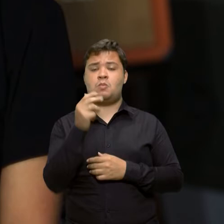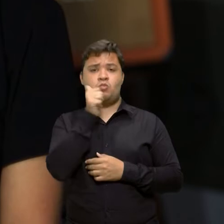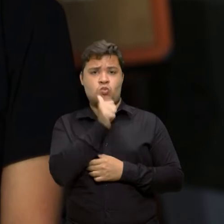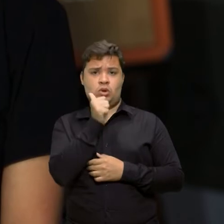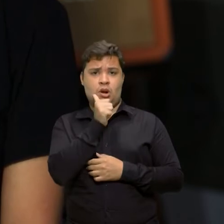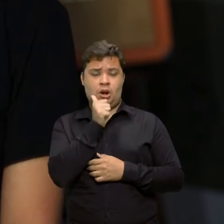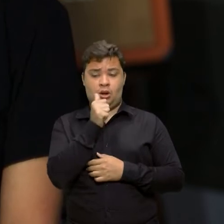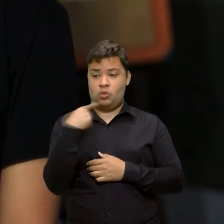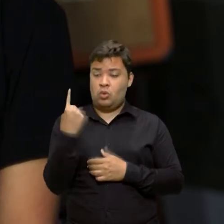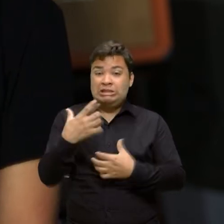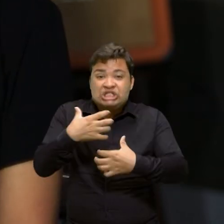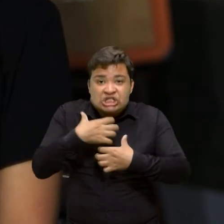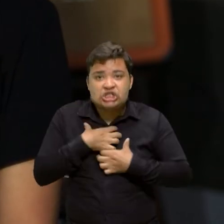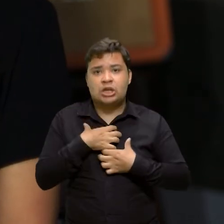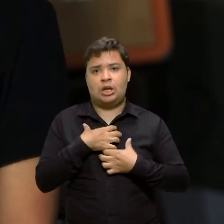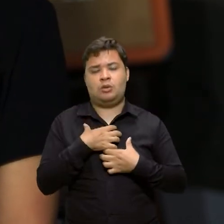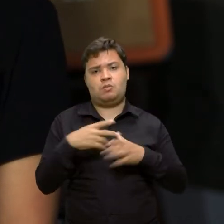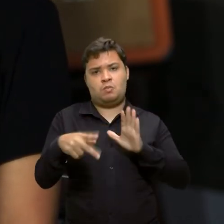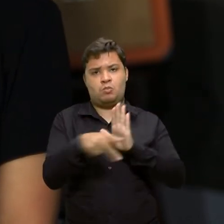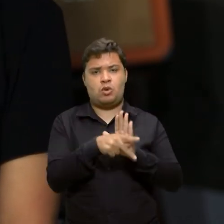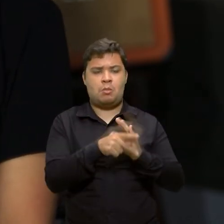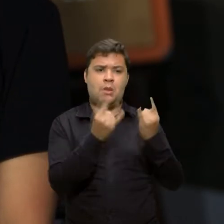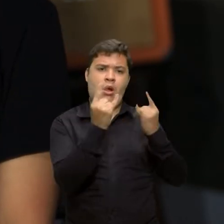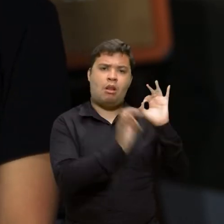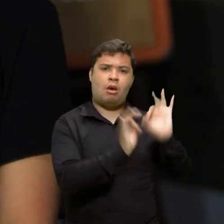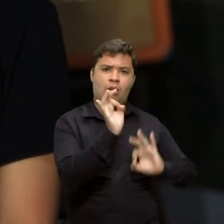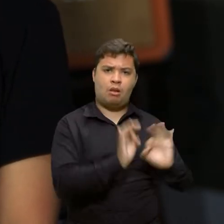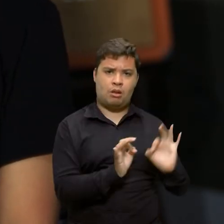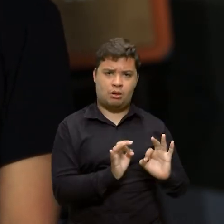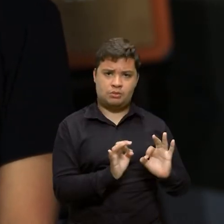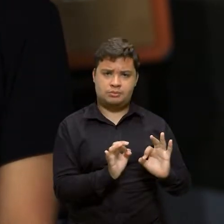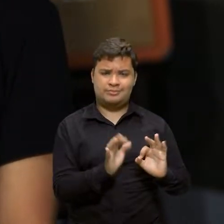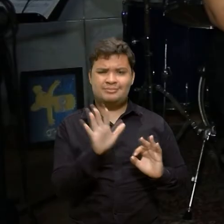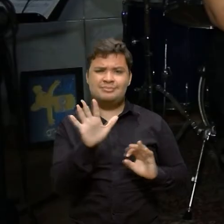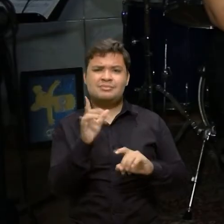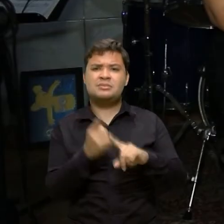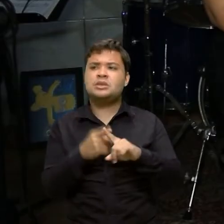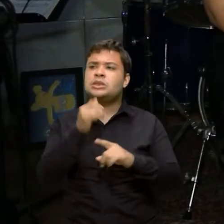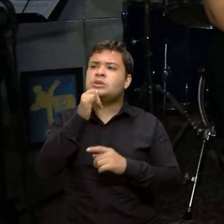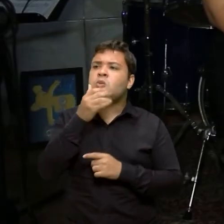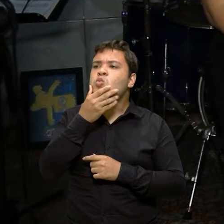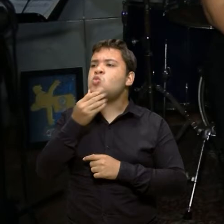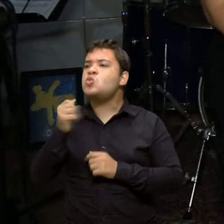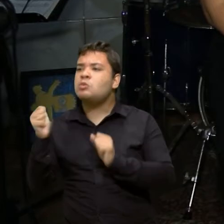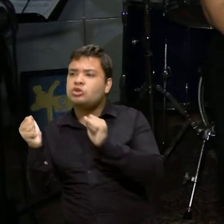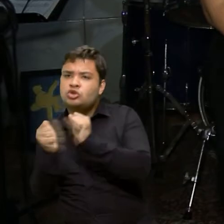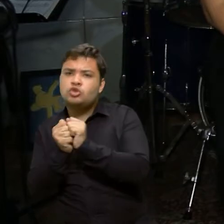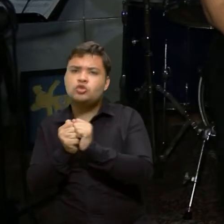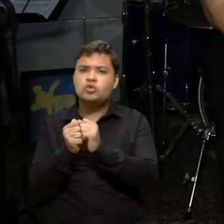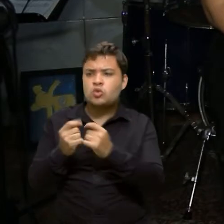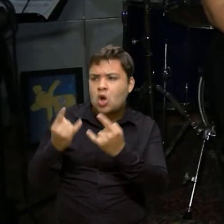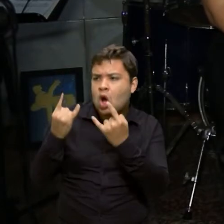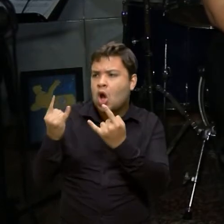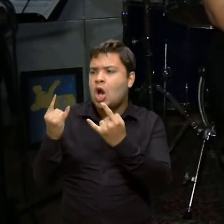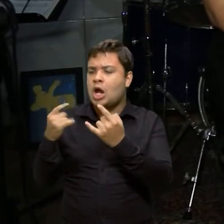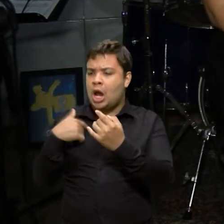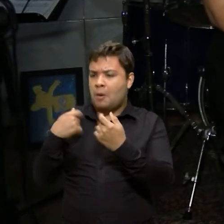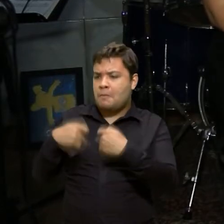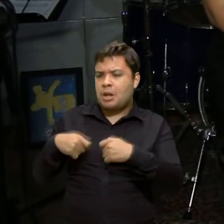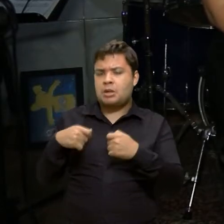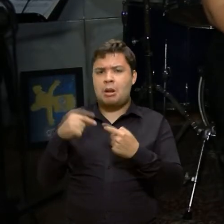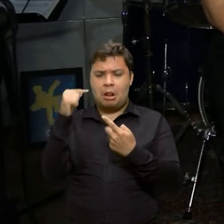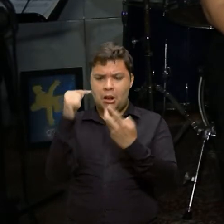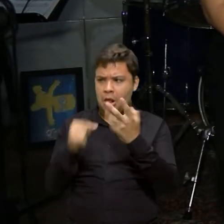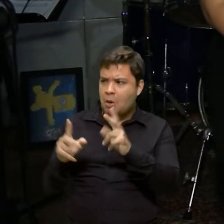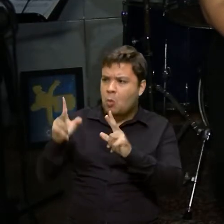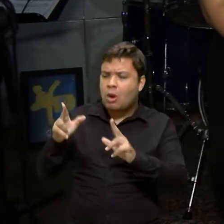maneira. E tipo, essa coisa de que para tocar com caras você tem que ter uma qualidade, eu acho que isso